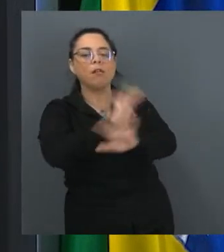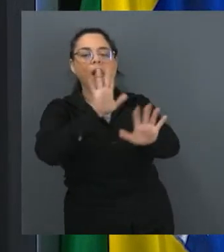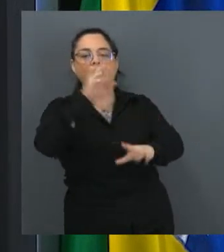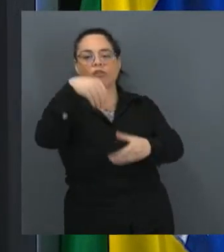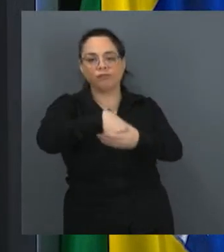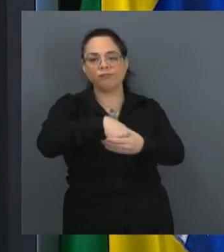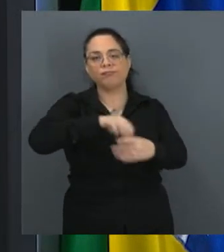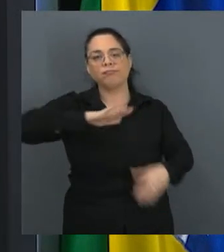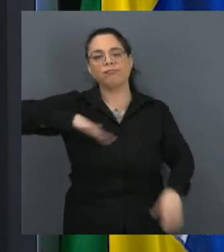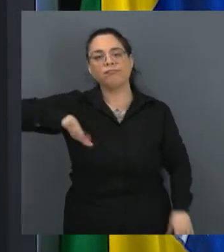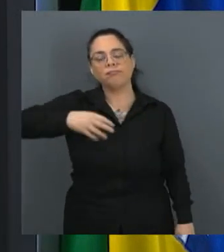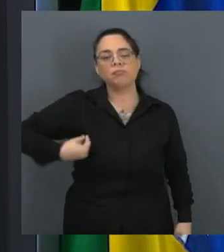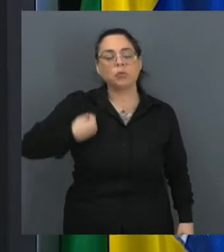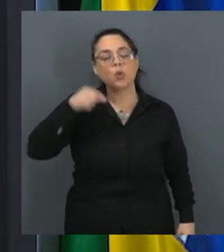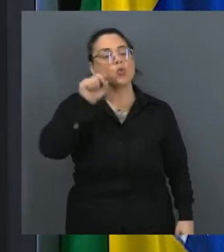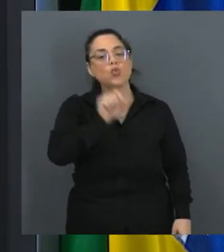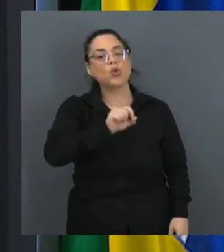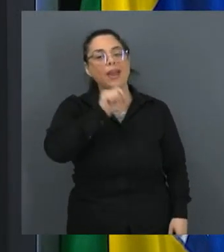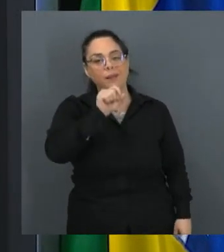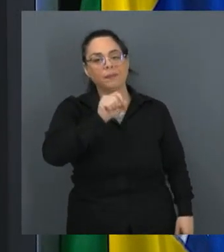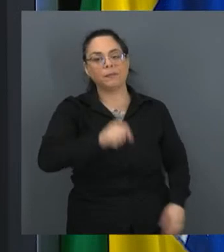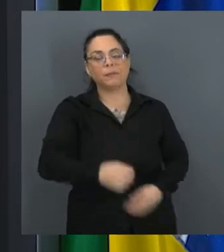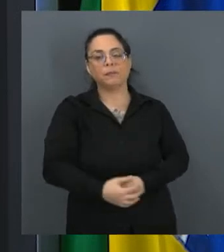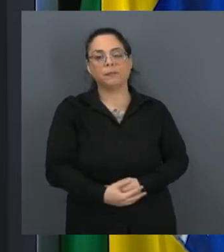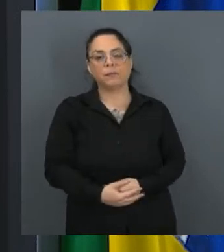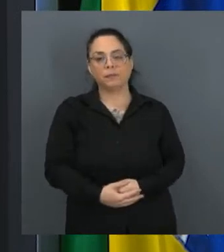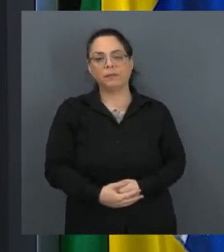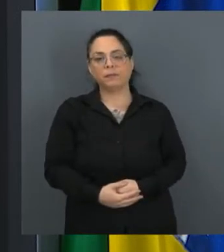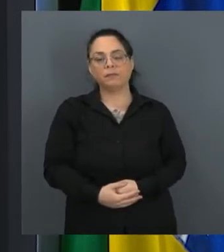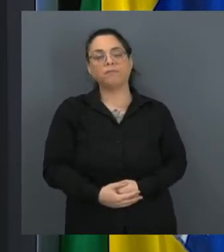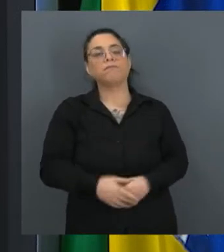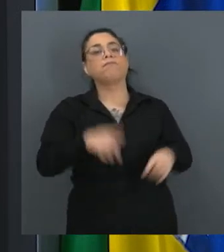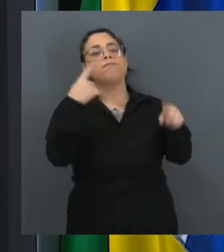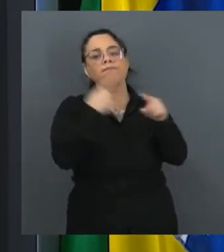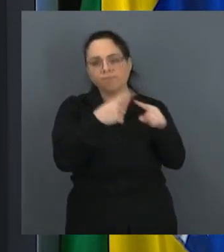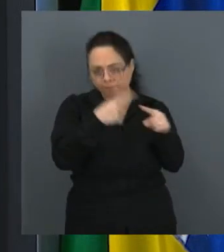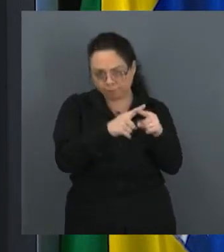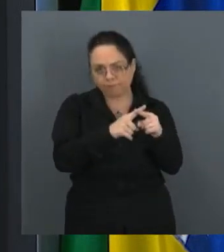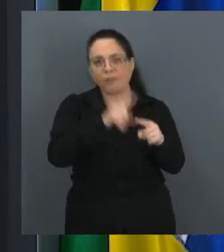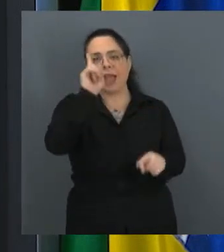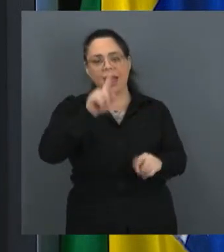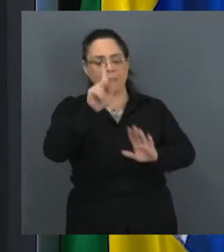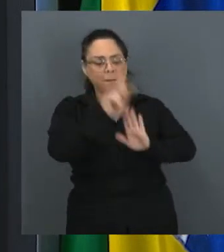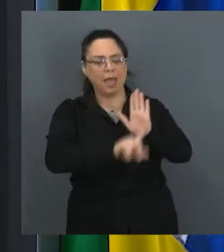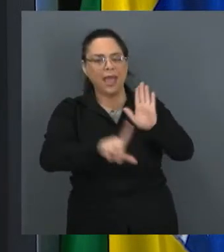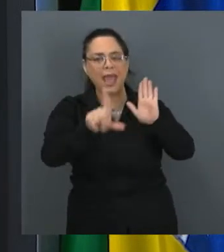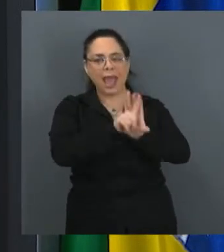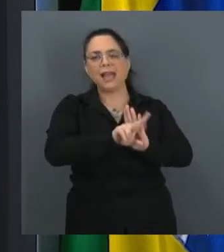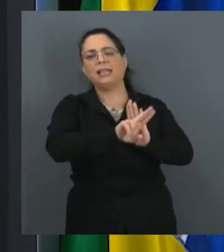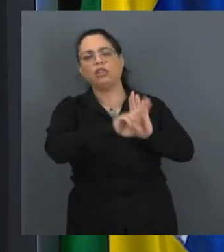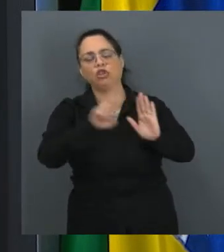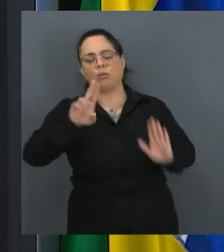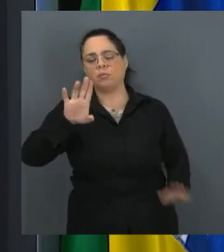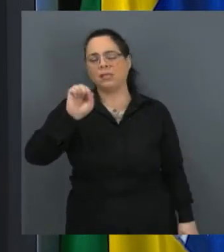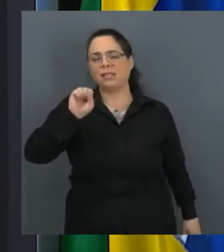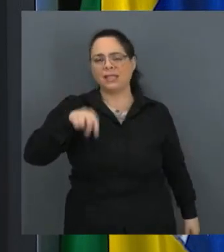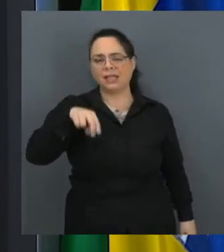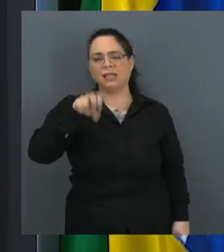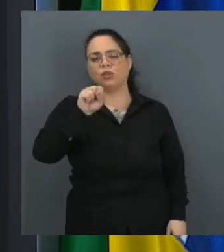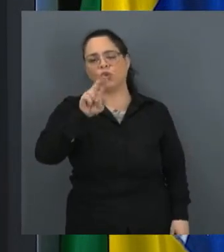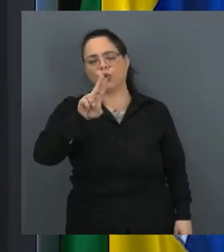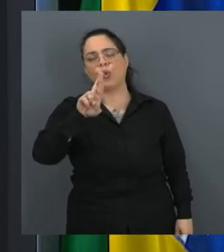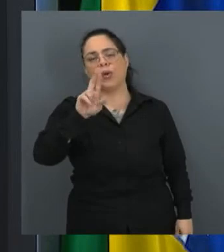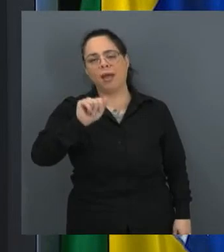sua tramitação, pois era o tal do PL da censura, esse PL que eu falei aqui.